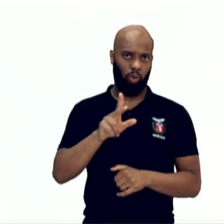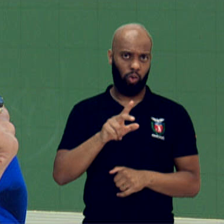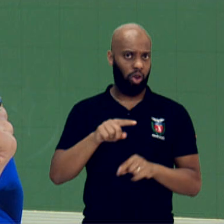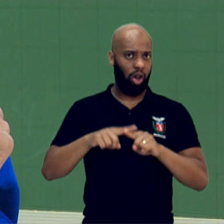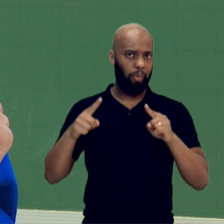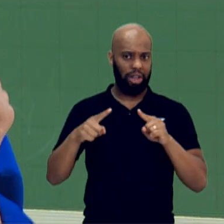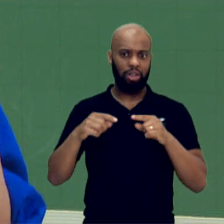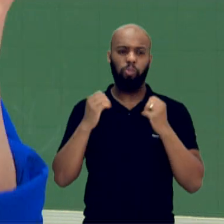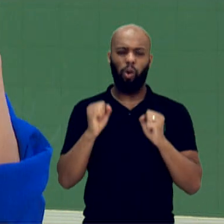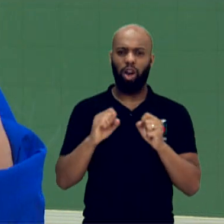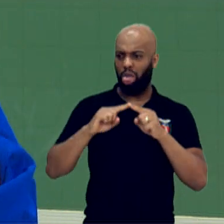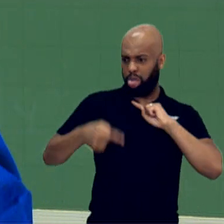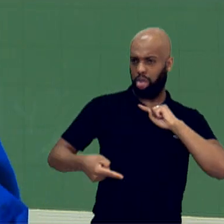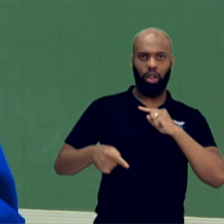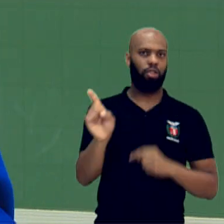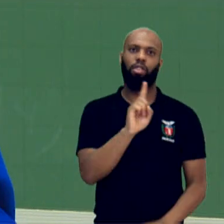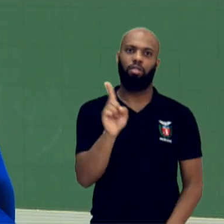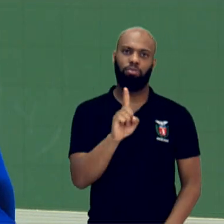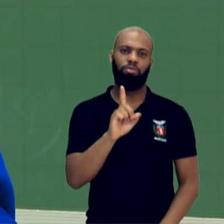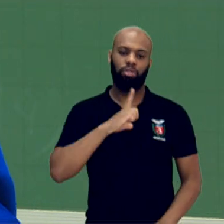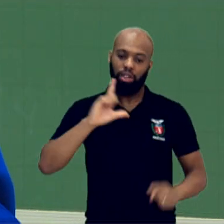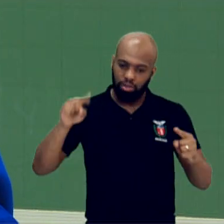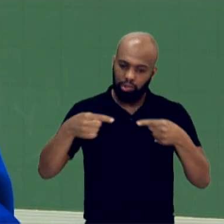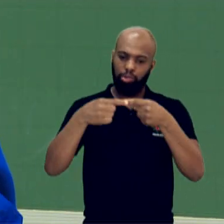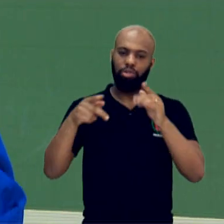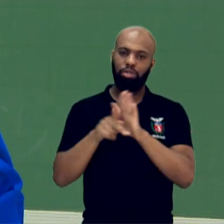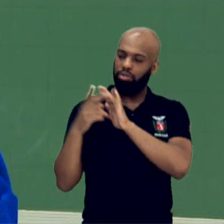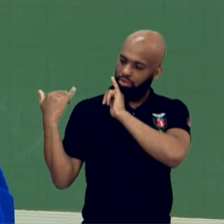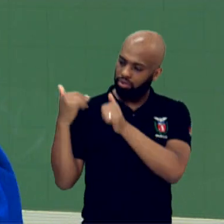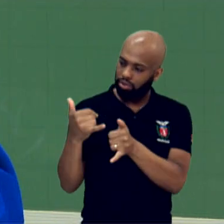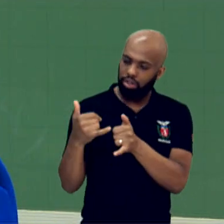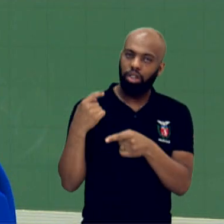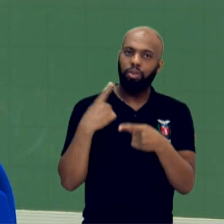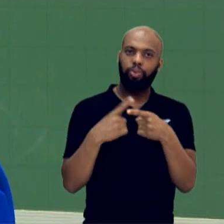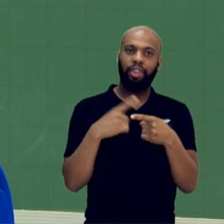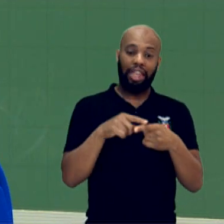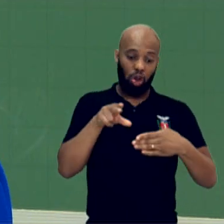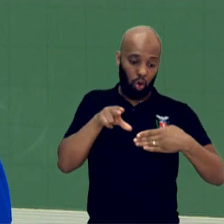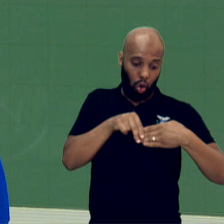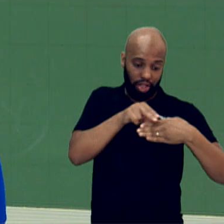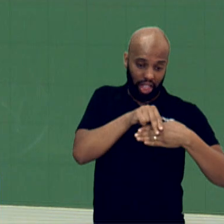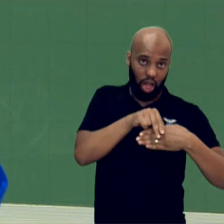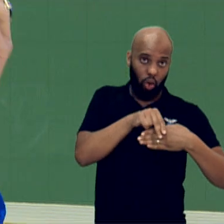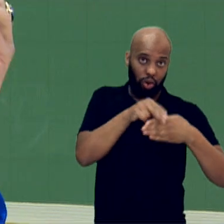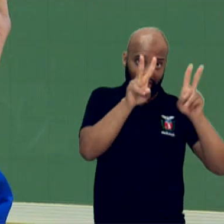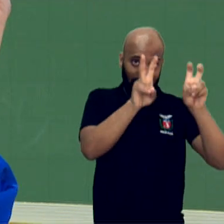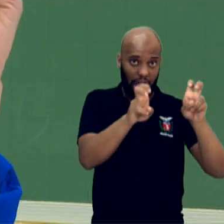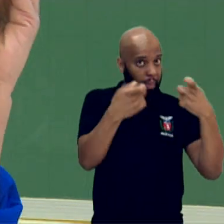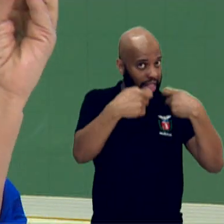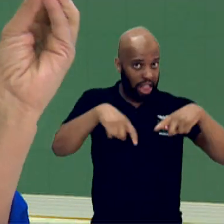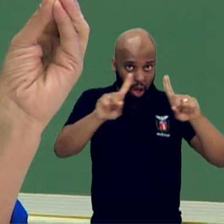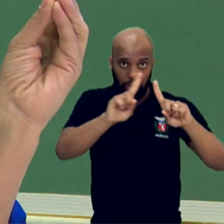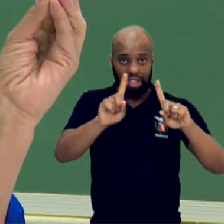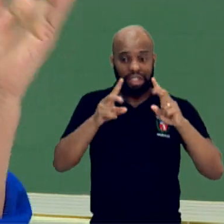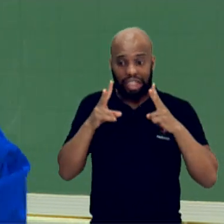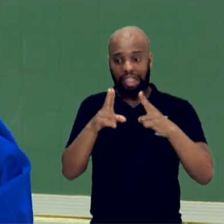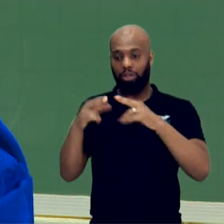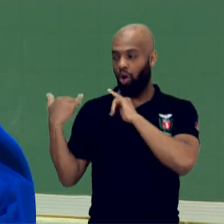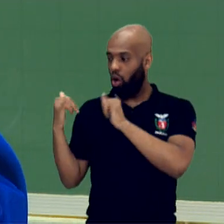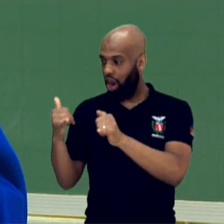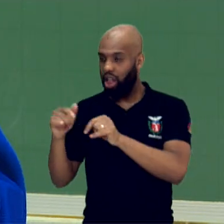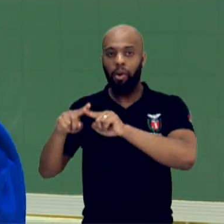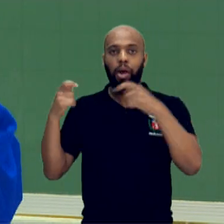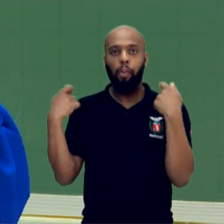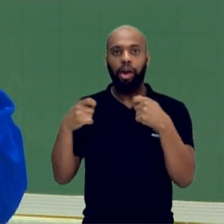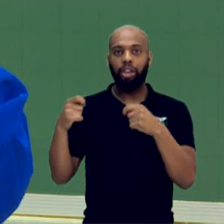Também não. Então ele tem que ter alguma coisa a ver com a lenda. O título do seu cordel não precisa ser o mesmo da lenda, mas